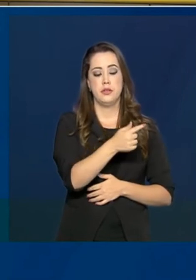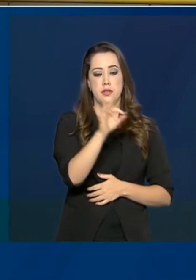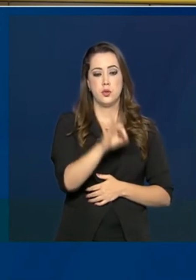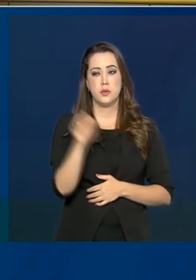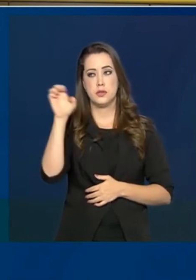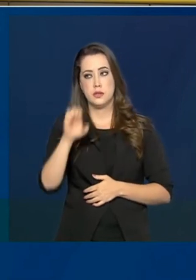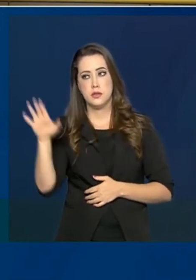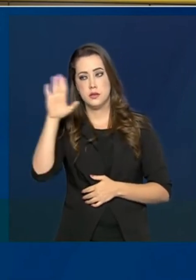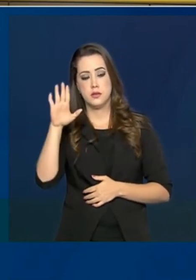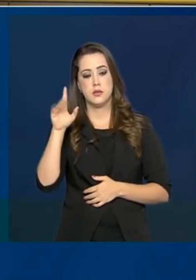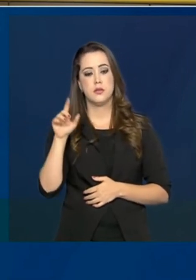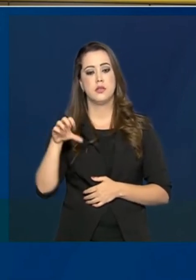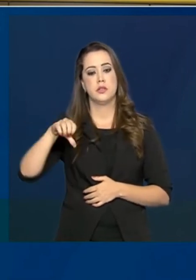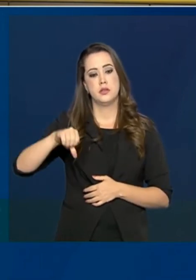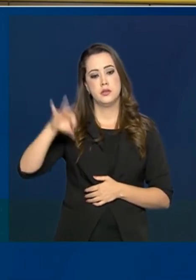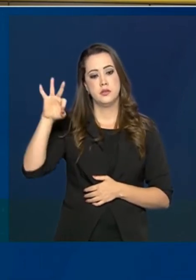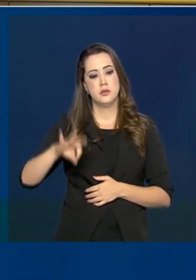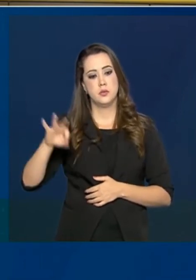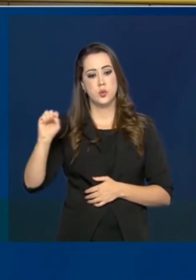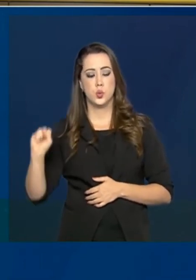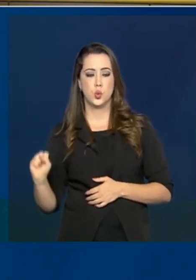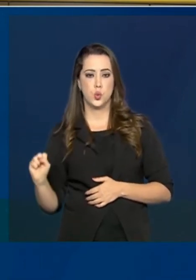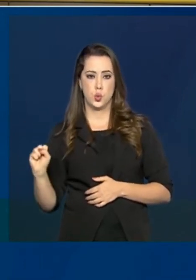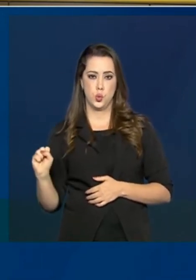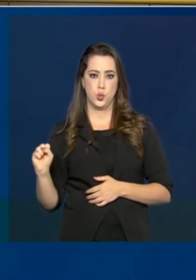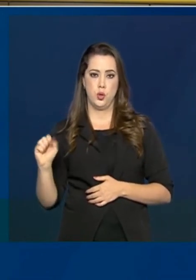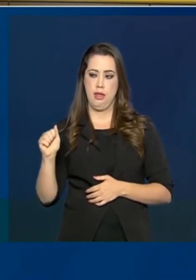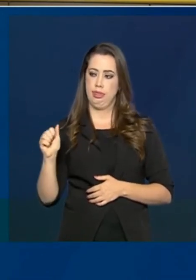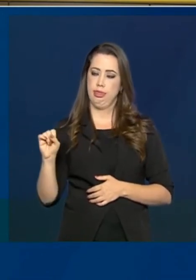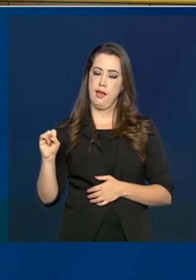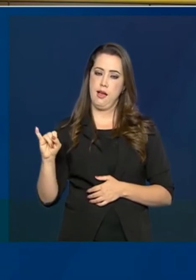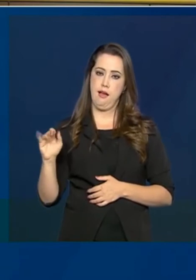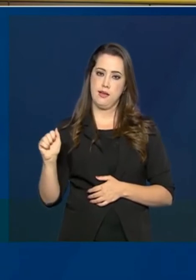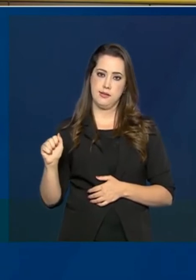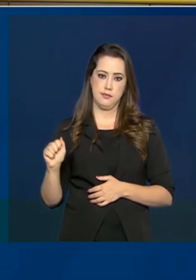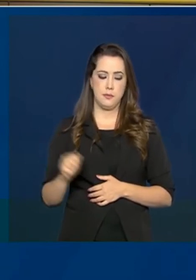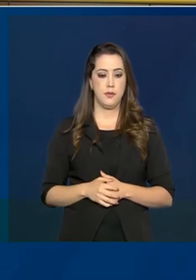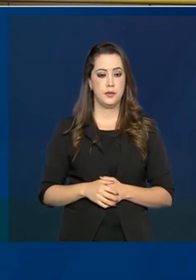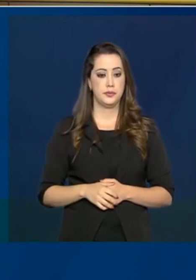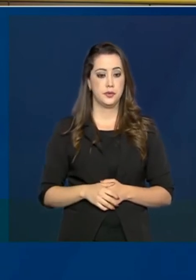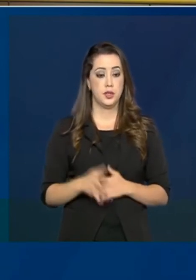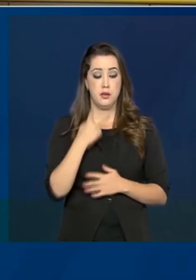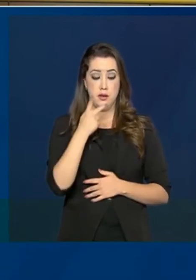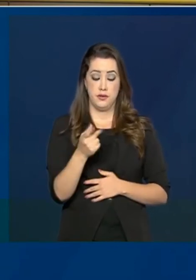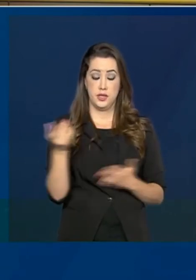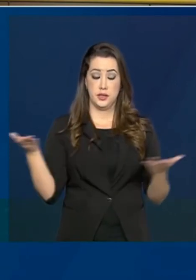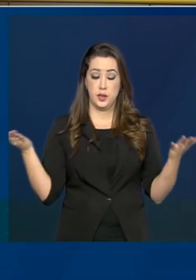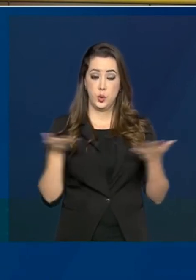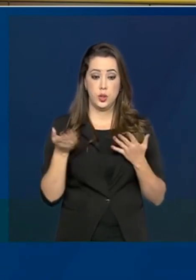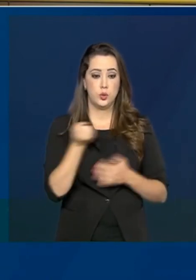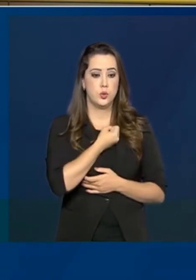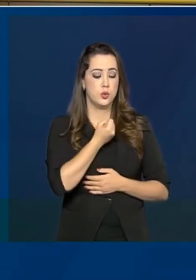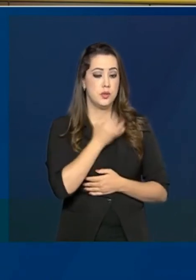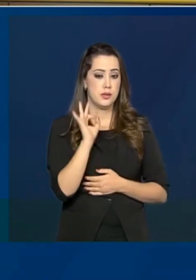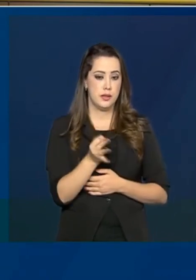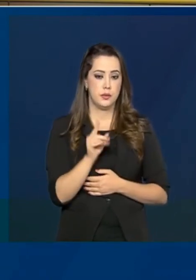Europa e 9% no Sudeste Asiático. Próximo, por favor. Em relação aos casos confirmados,